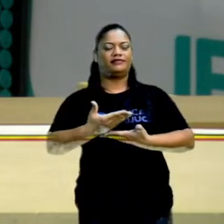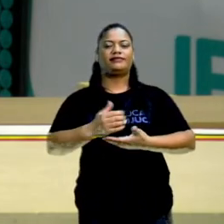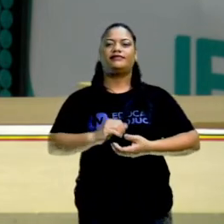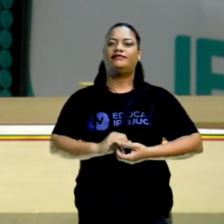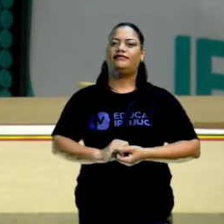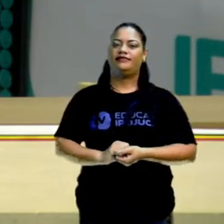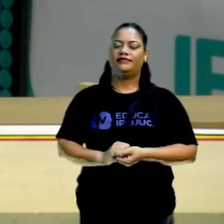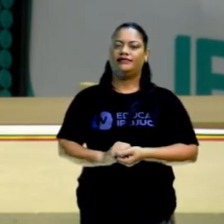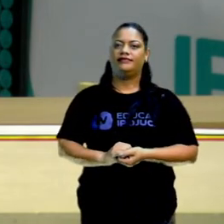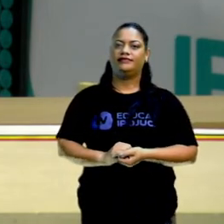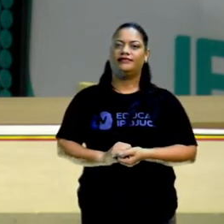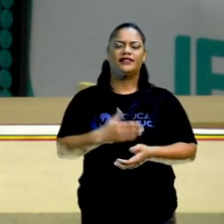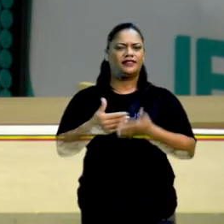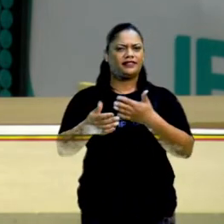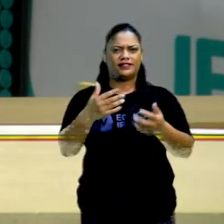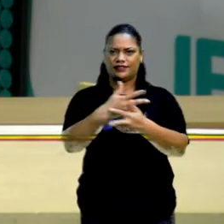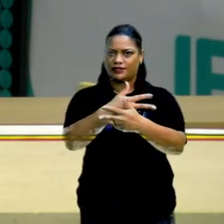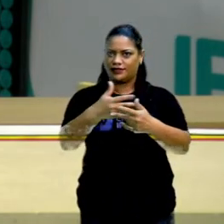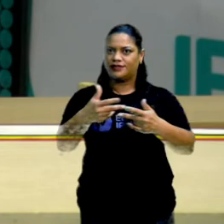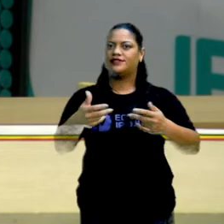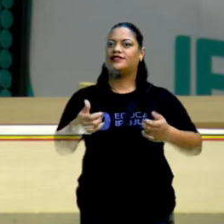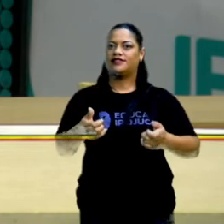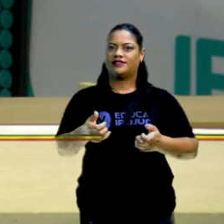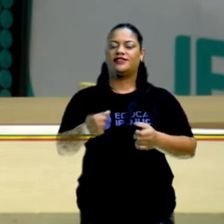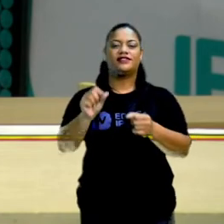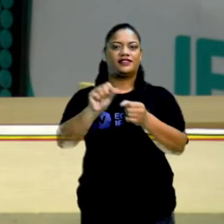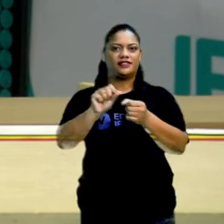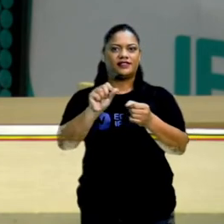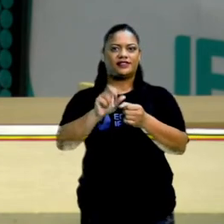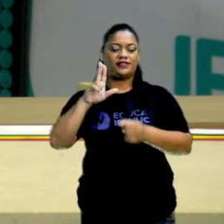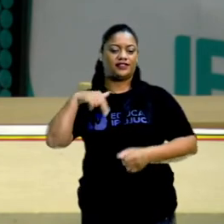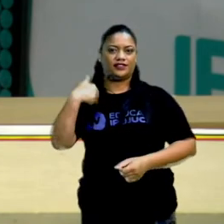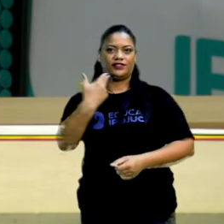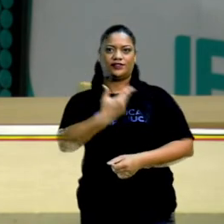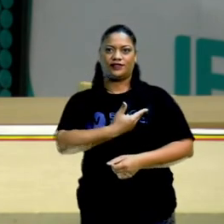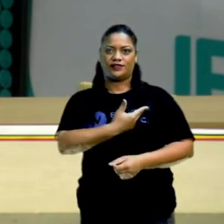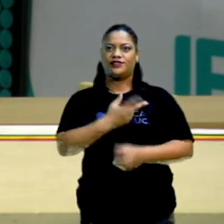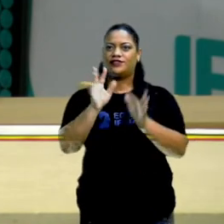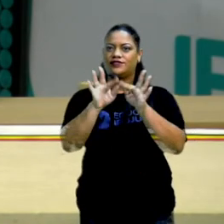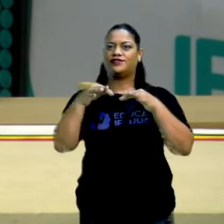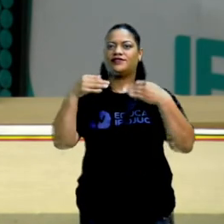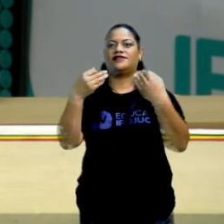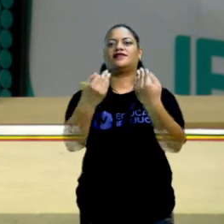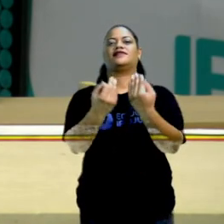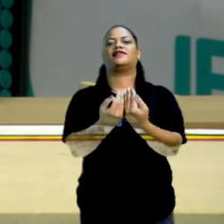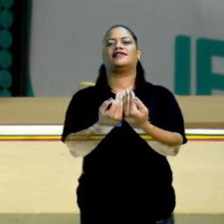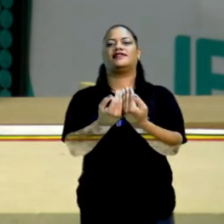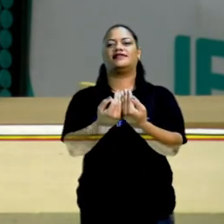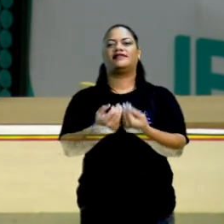apesar de qualquer coisa. É isso o que faz de nós uma família.